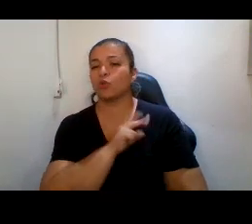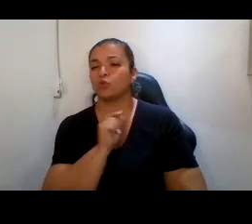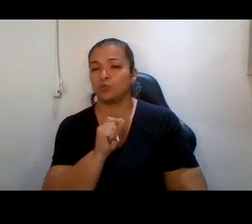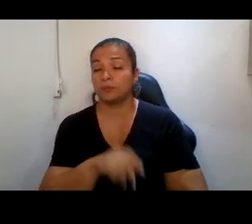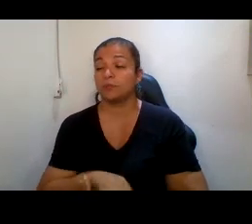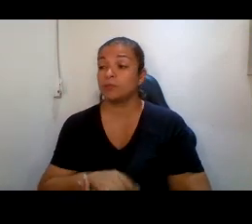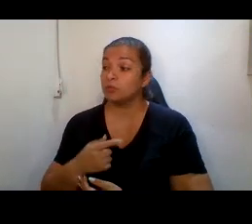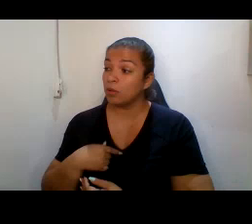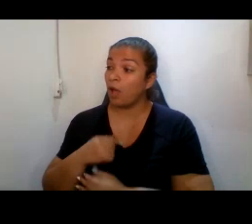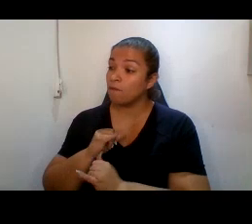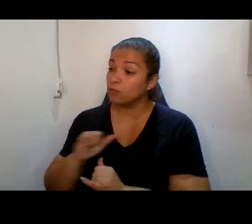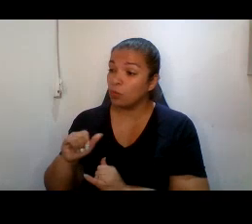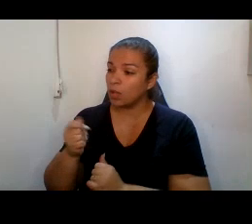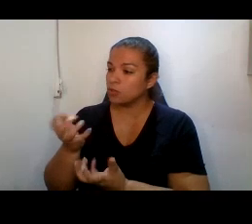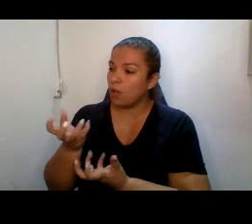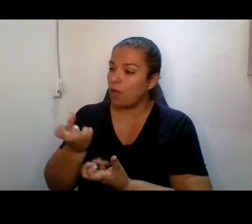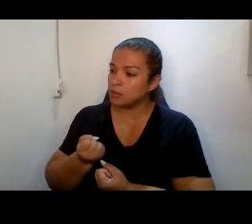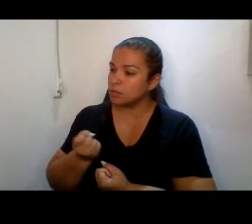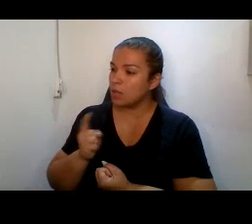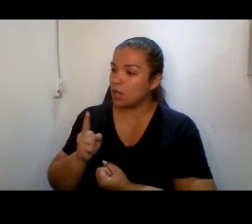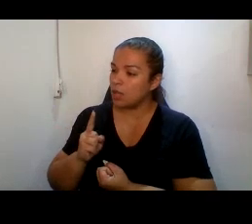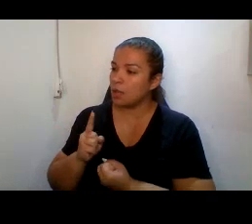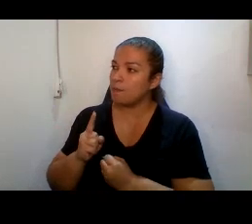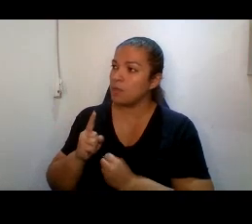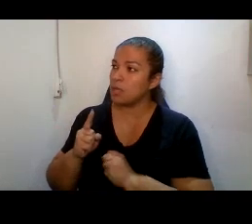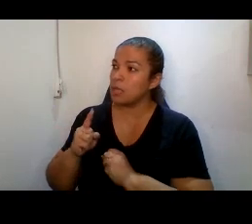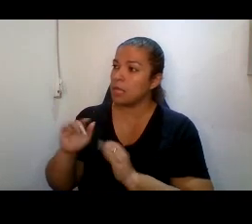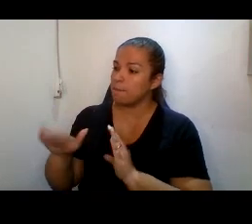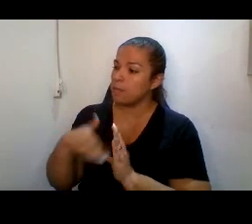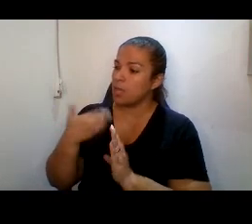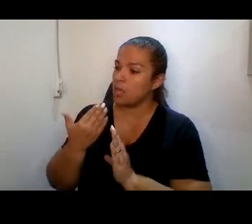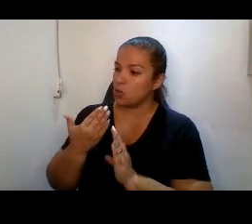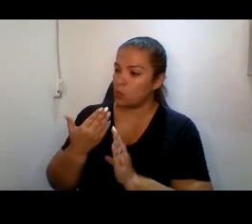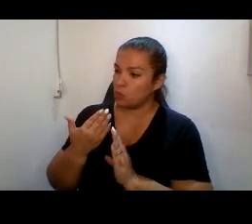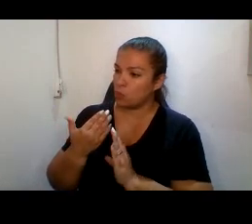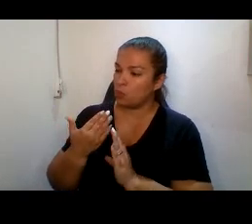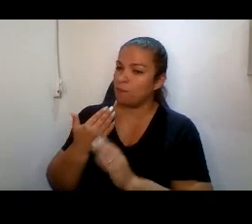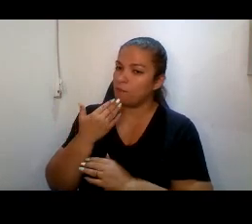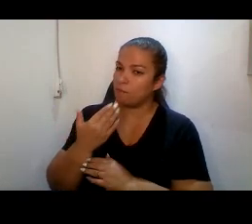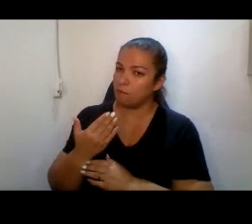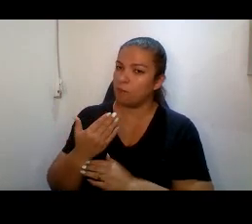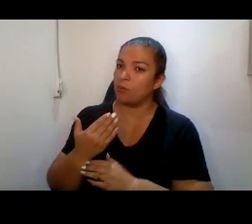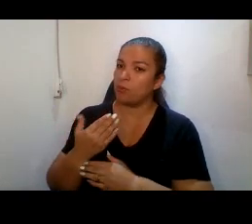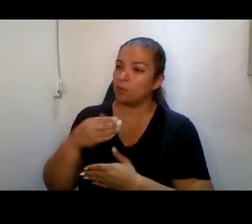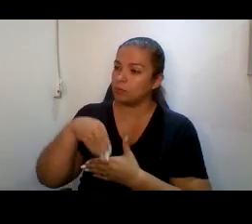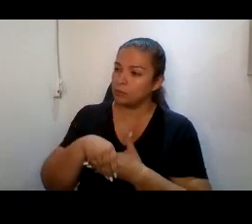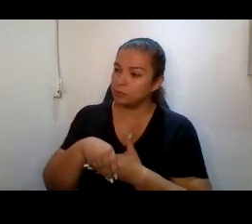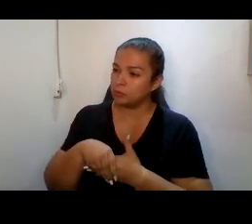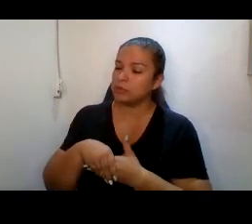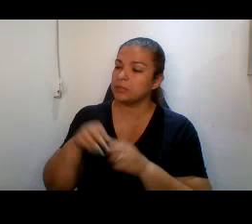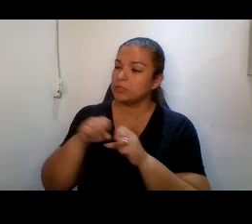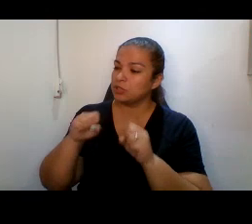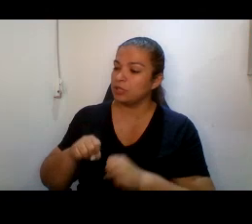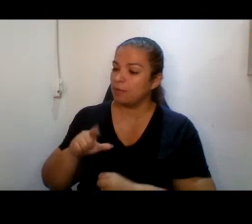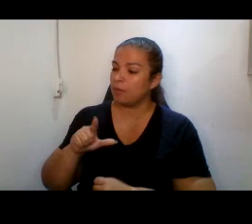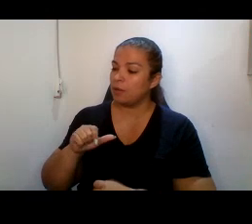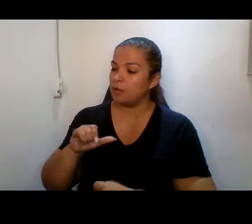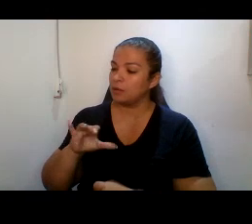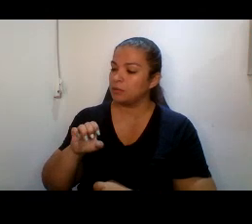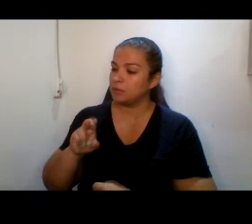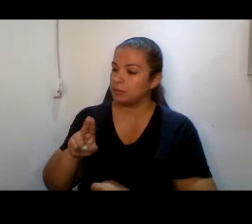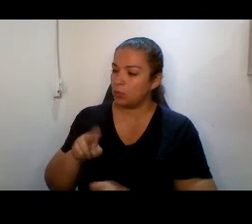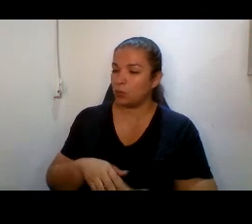não recebemos documentos de e-mail. Favor anexar no sistema Liceu. Atenciosamente,